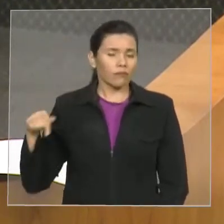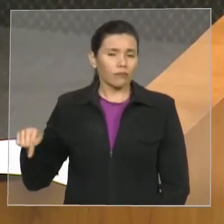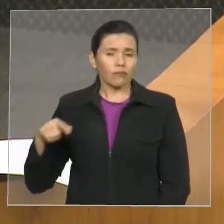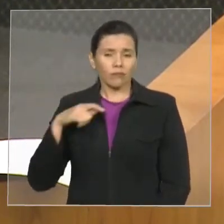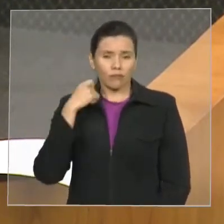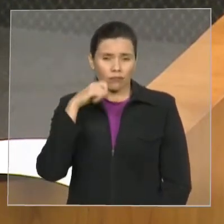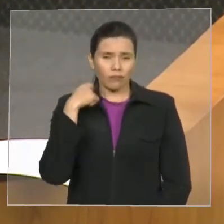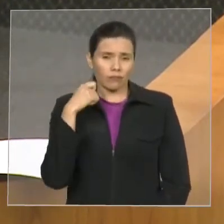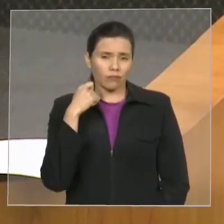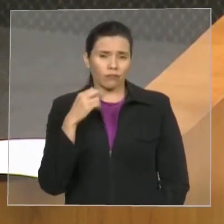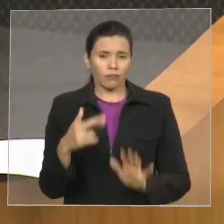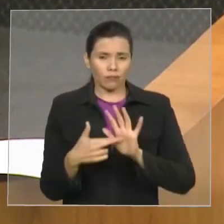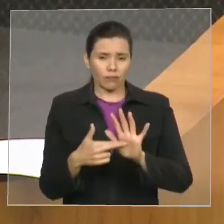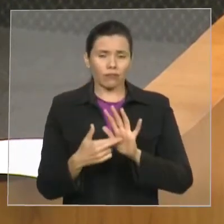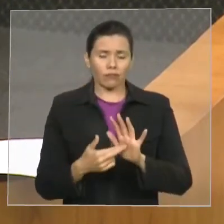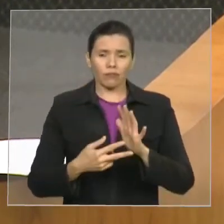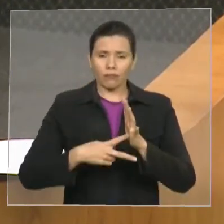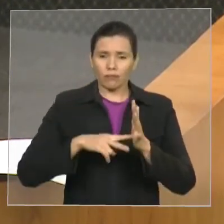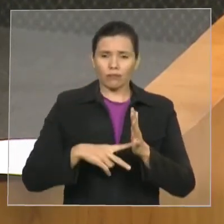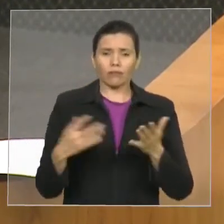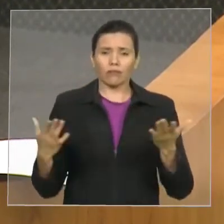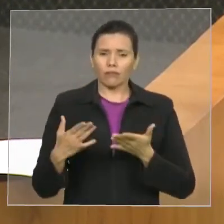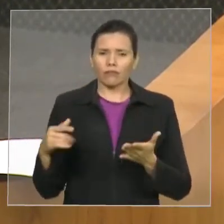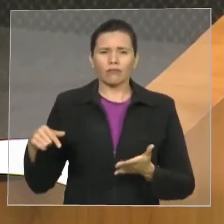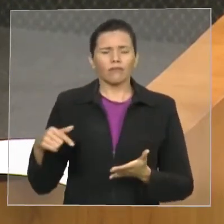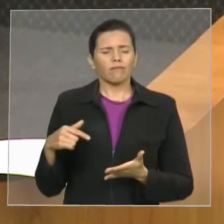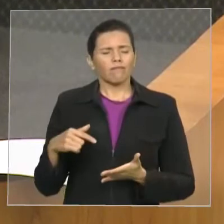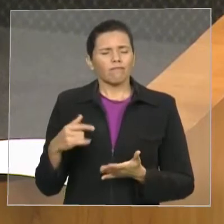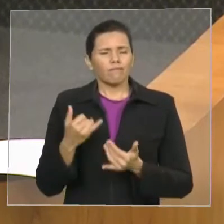governador. Mas, senhoras e senhores, aprendam uma coisa.